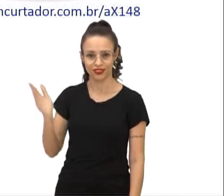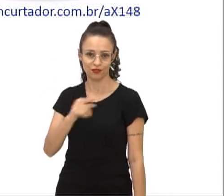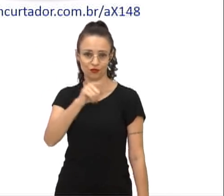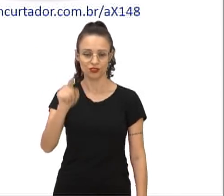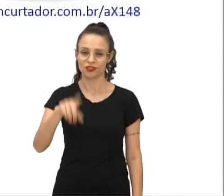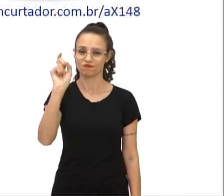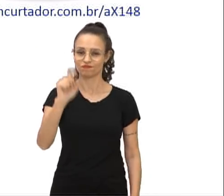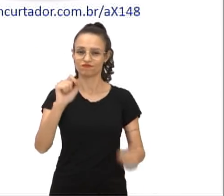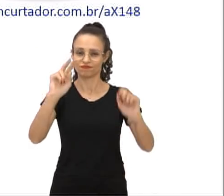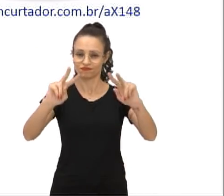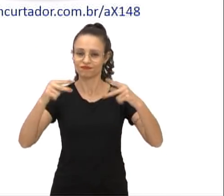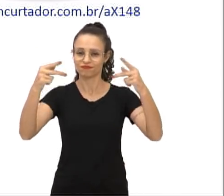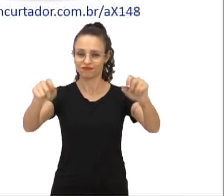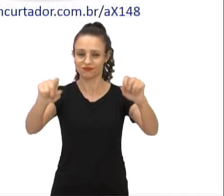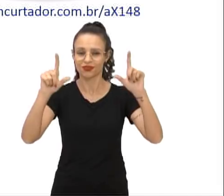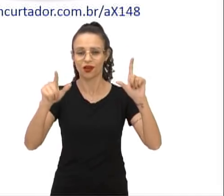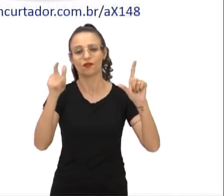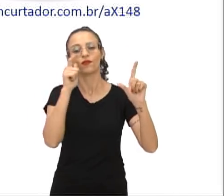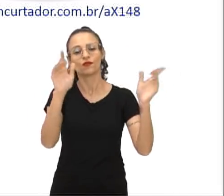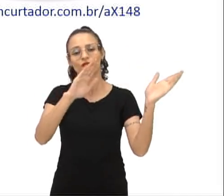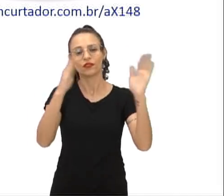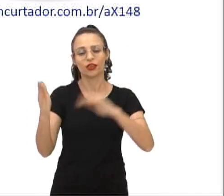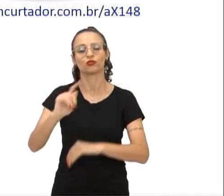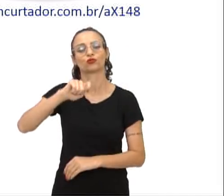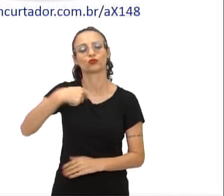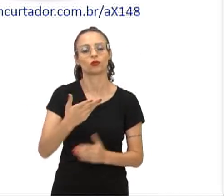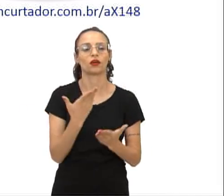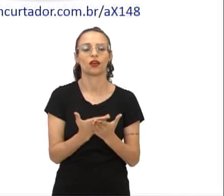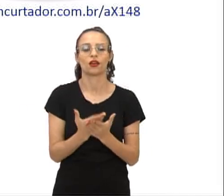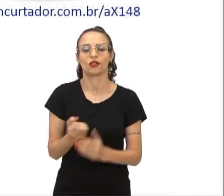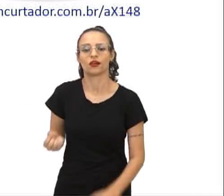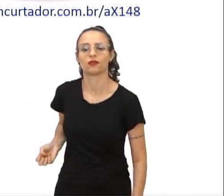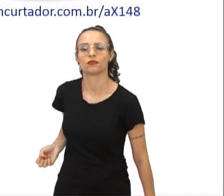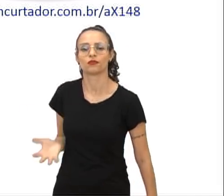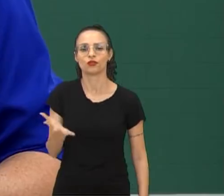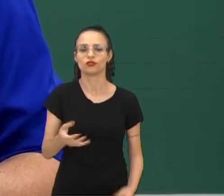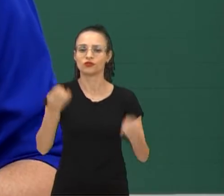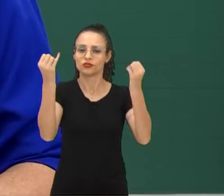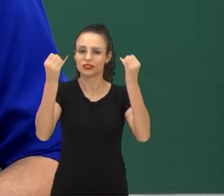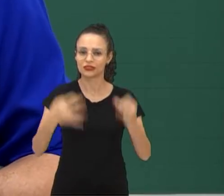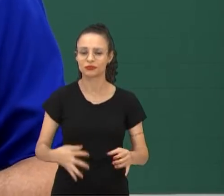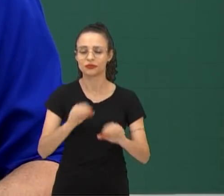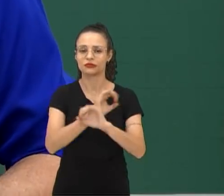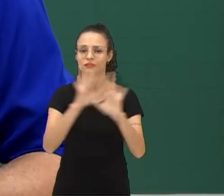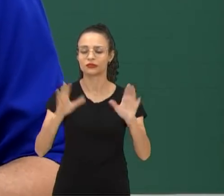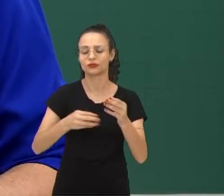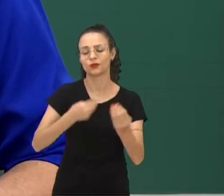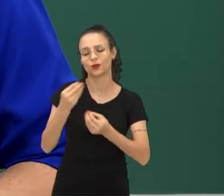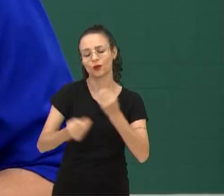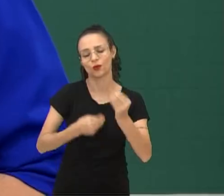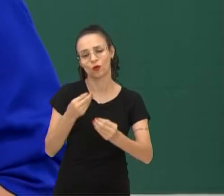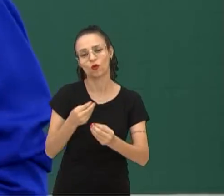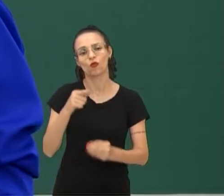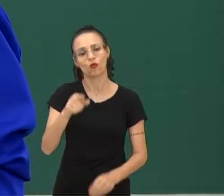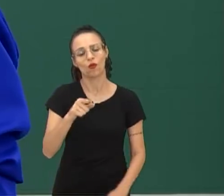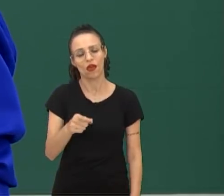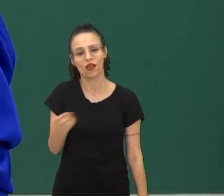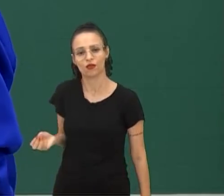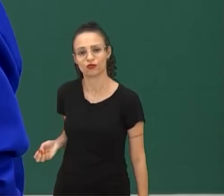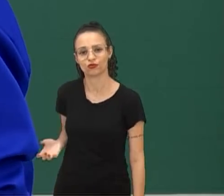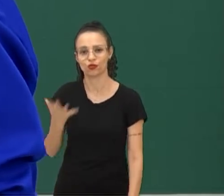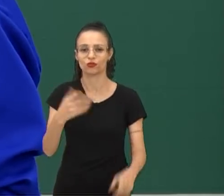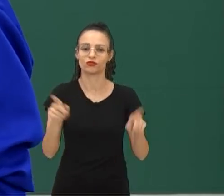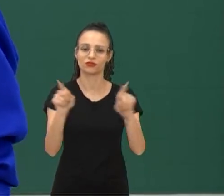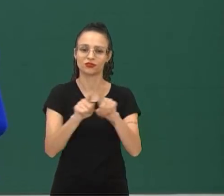consultarem, né? Um fala de uma aula de boliche, explica um pouco melhor como que se dá o jogo, né?